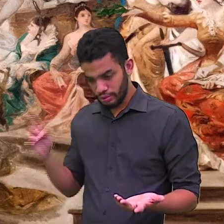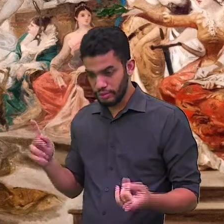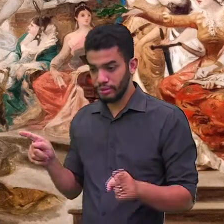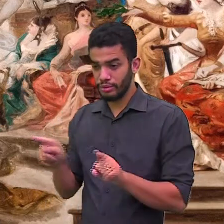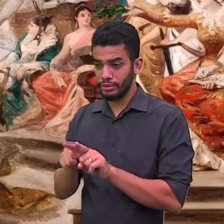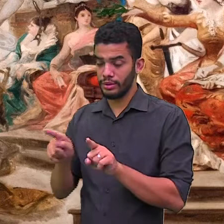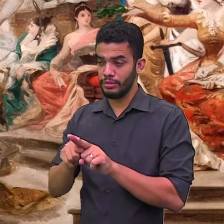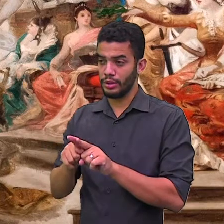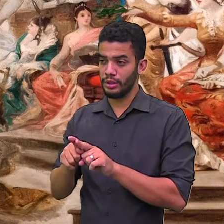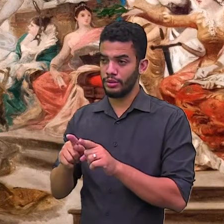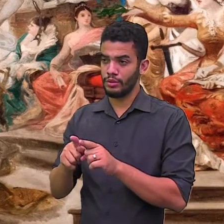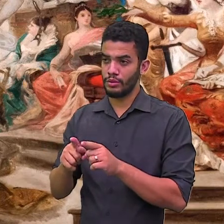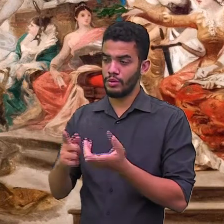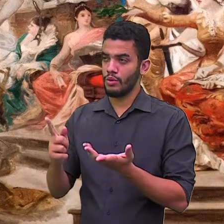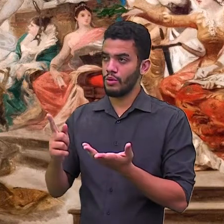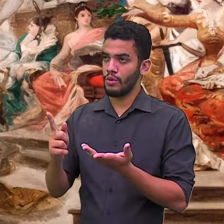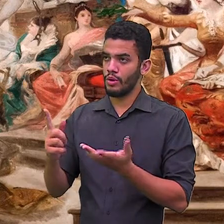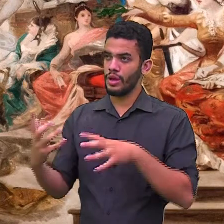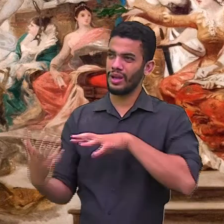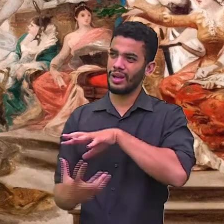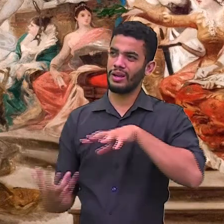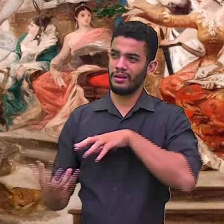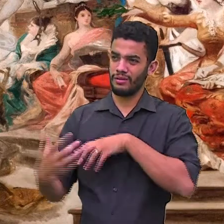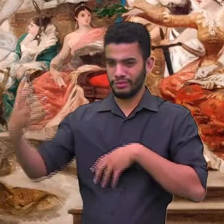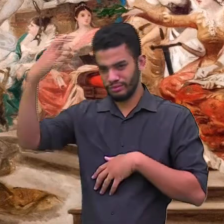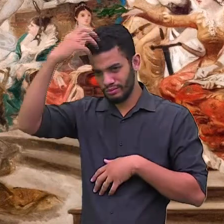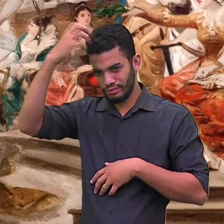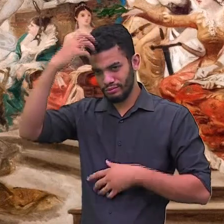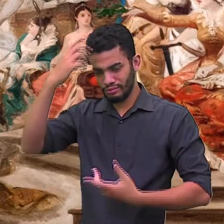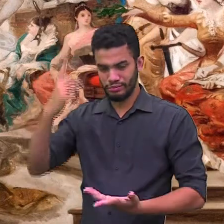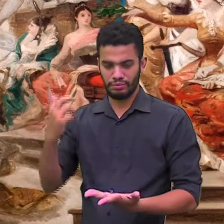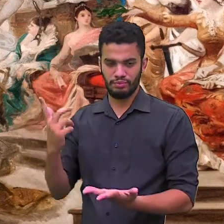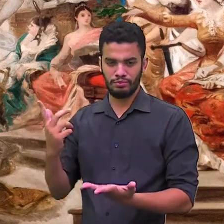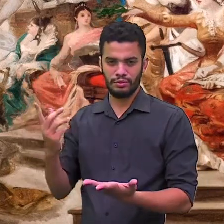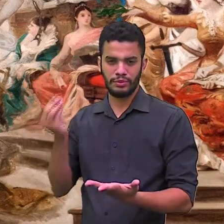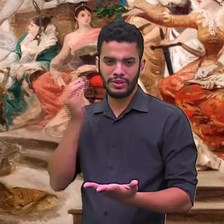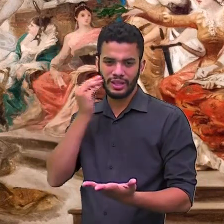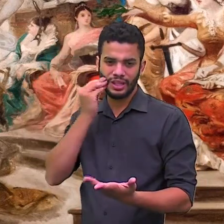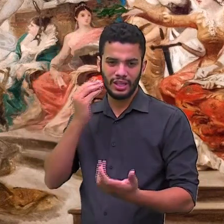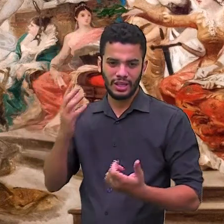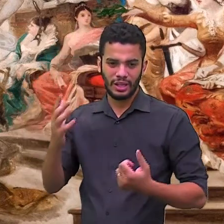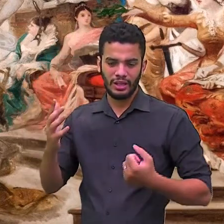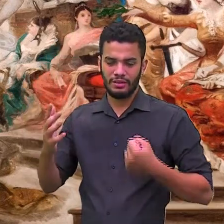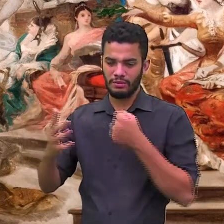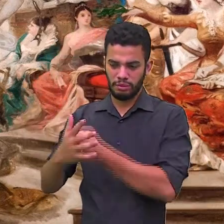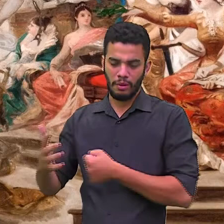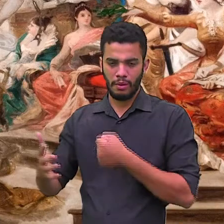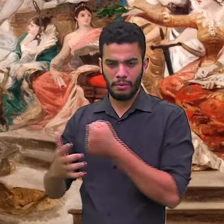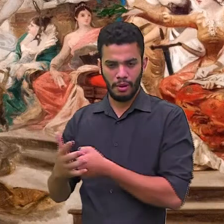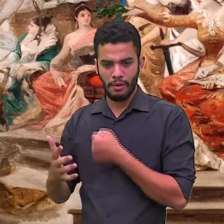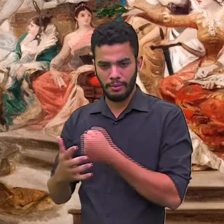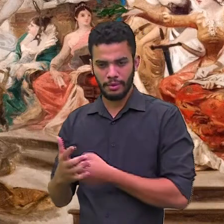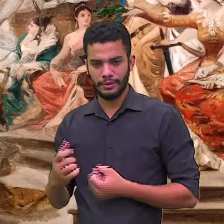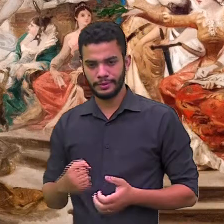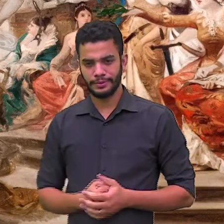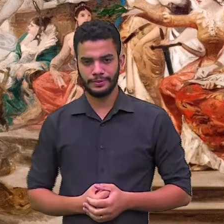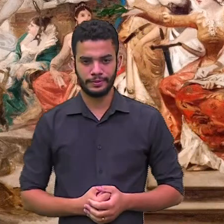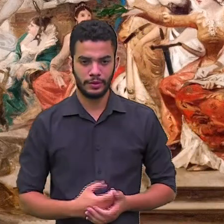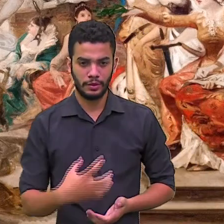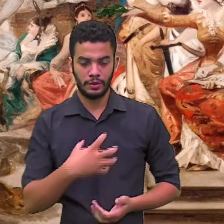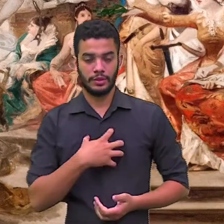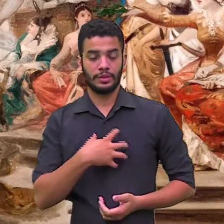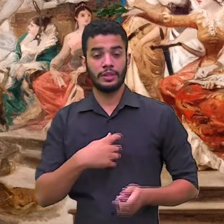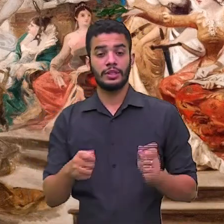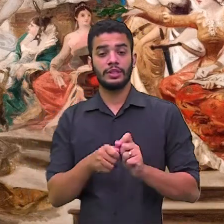portuguesa. 2 grandes episódios de resistência foram a formação do Quilombo dos